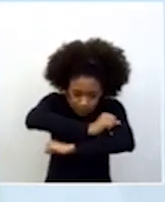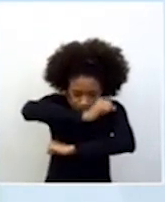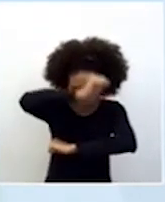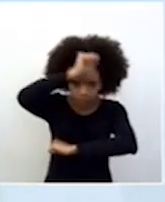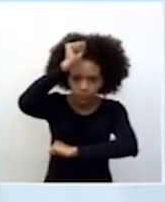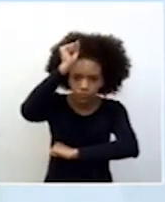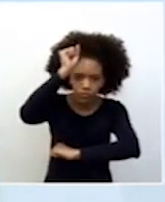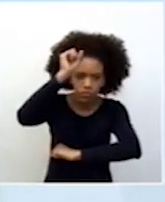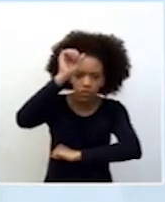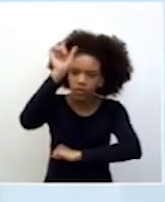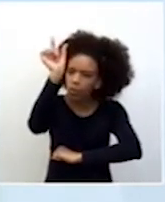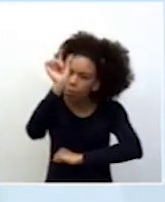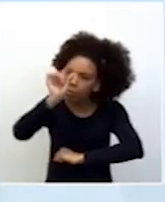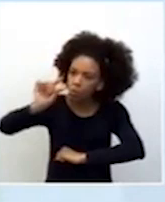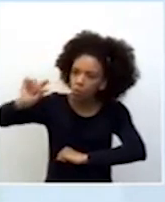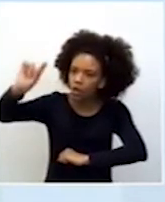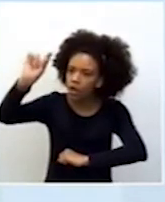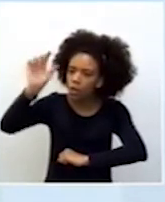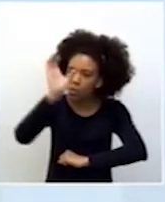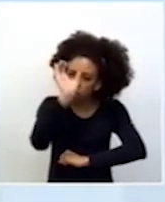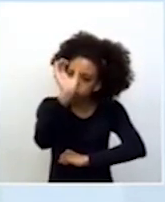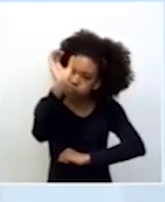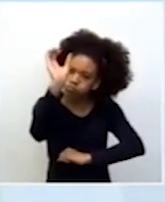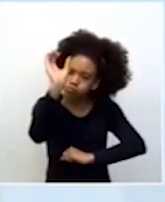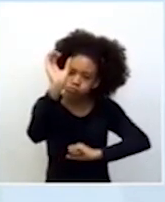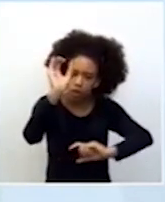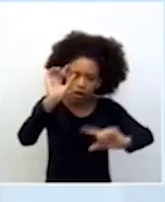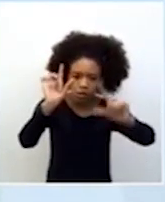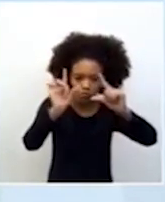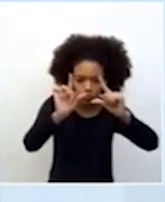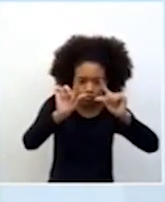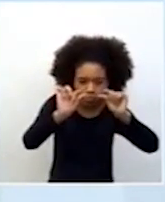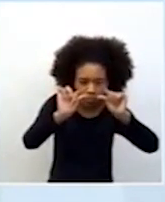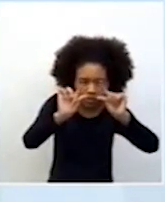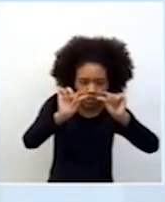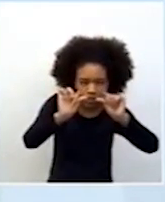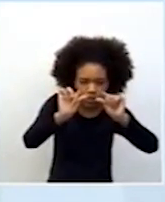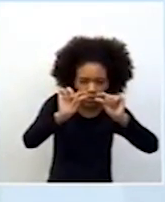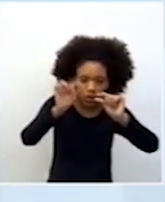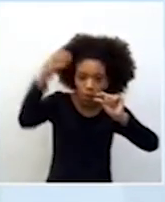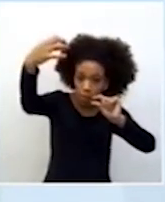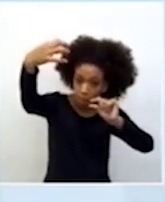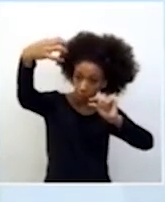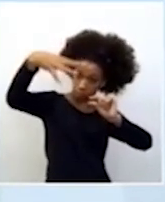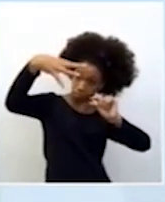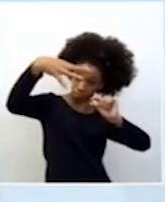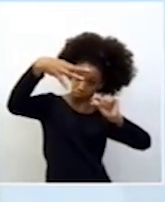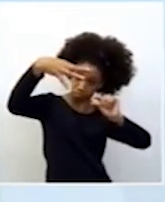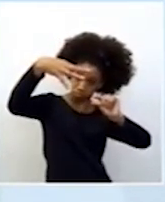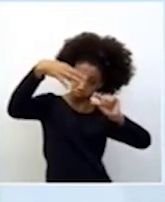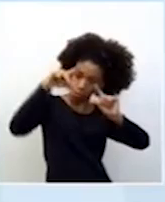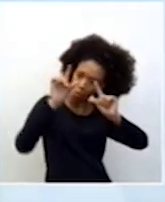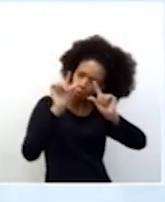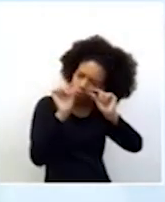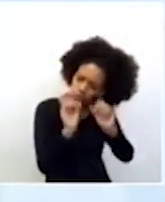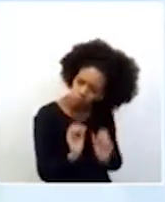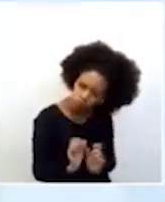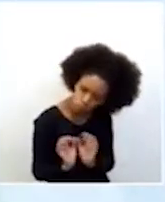dois passarinhos, e ela retrata, ela enfoca a lua e esses dois